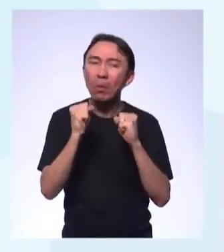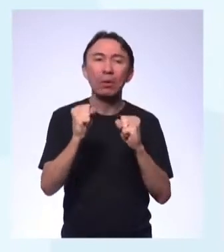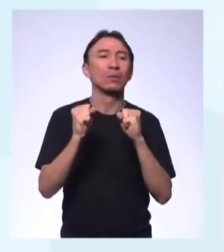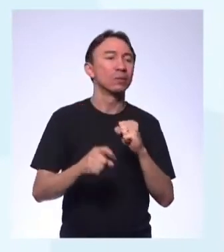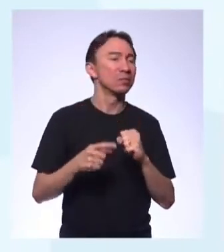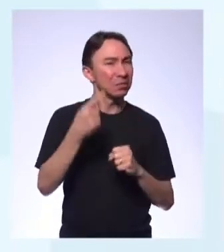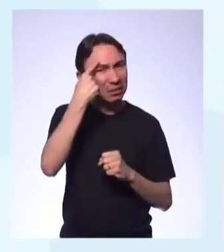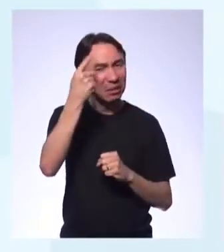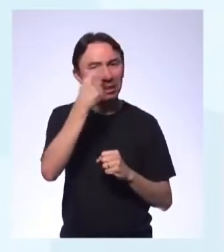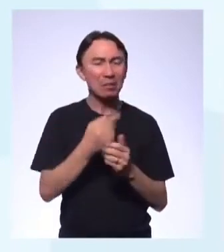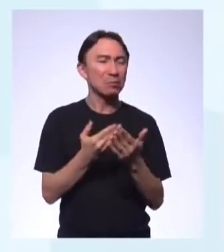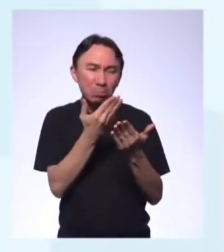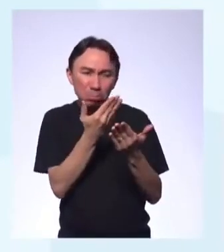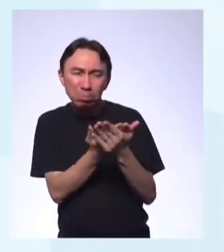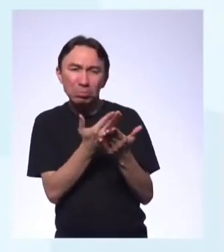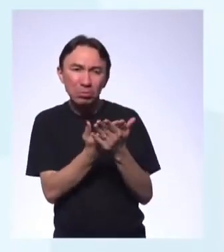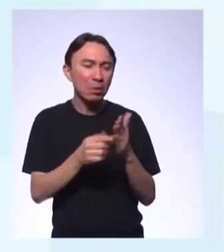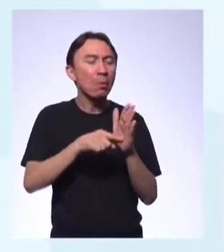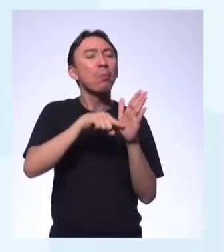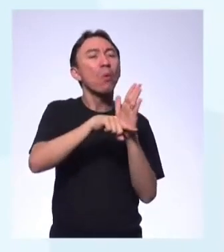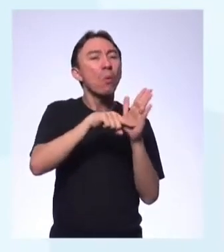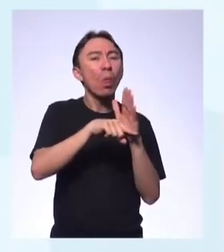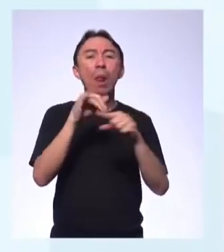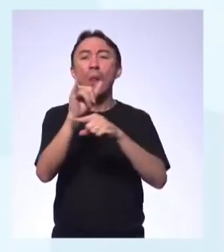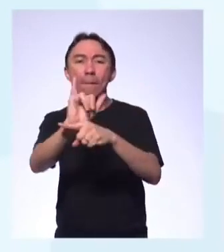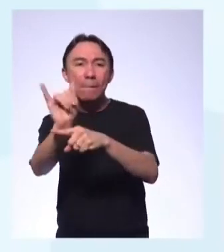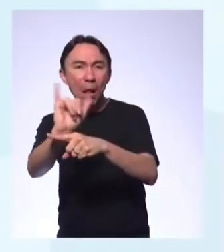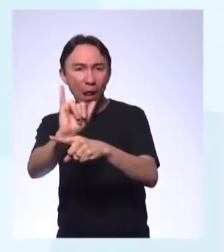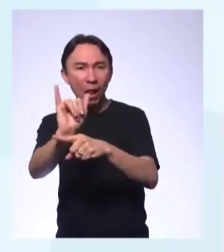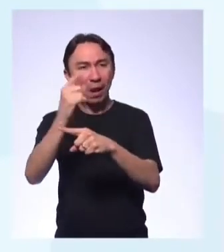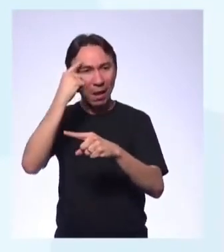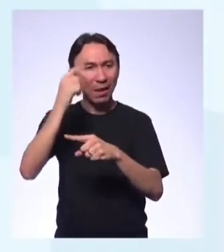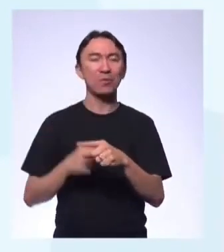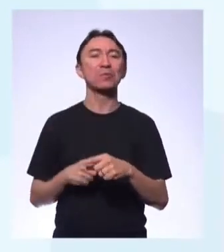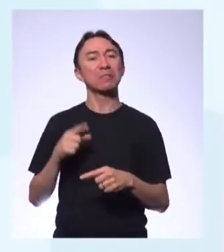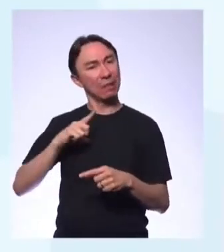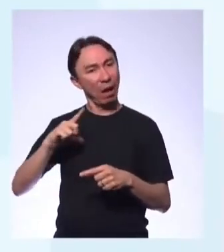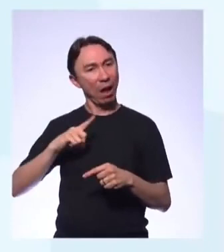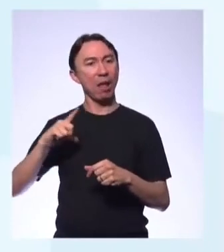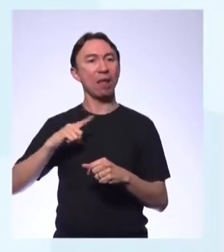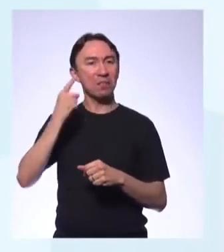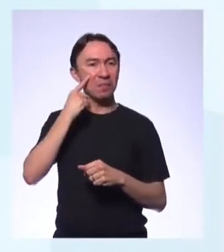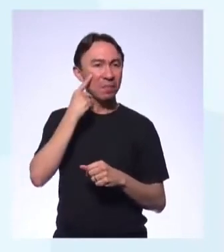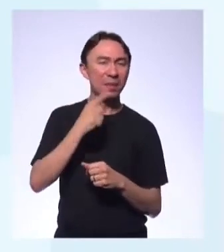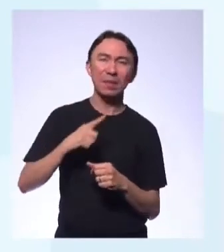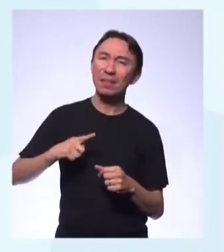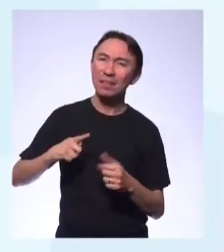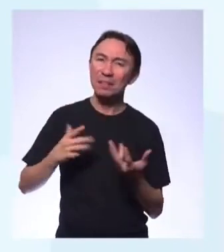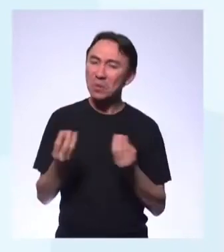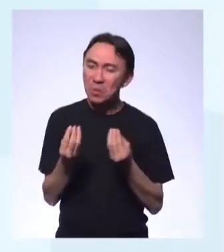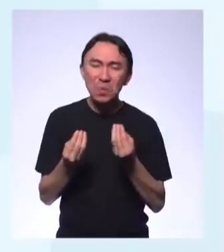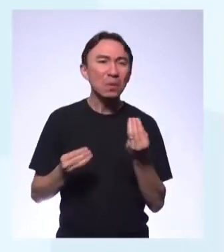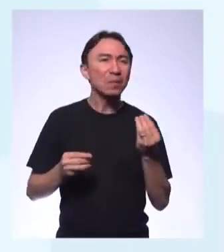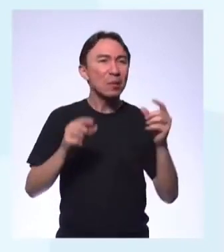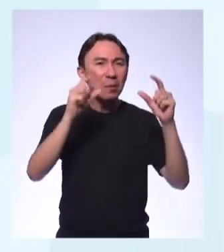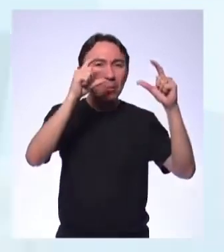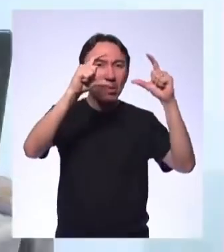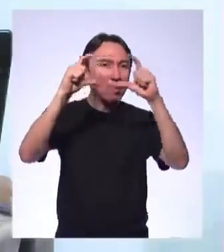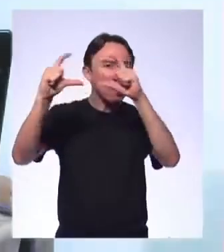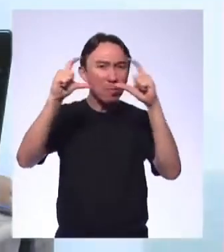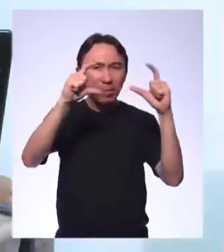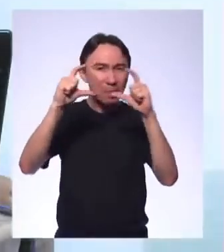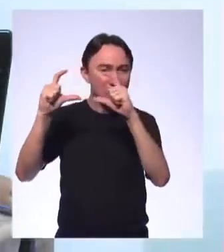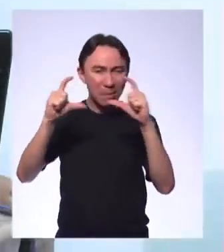nosso canal no YouTube, o canal da 2ª série do ensino médio, que aí vai retomar todos esses tópicos que estão aparecendo para vocês